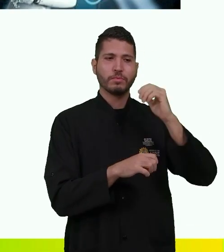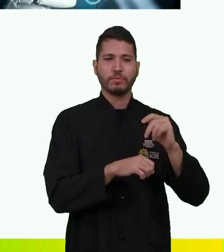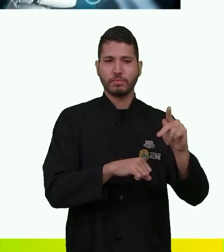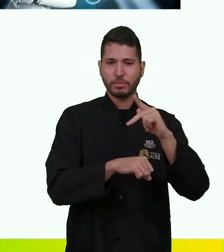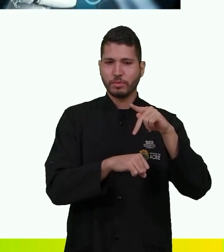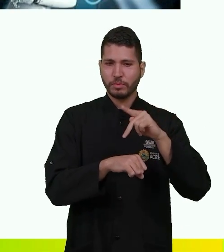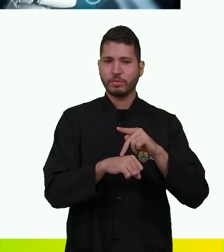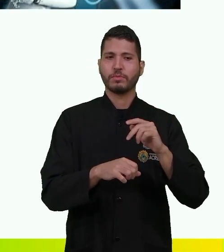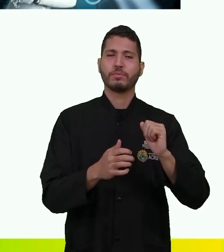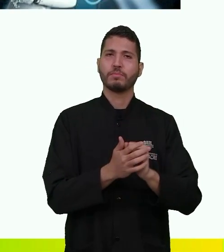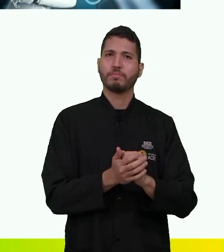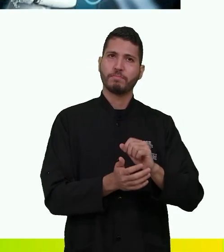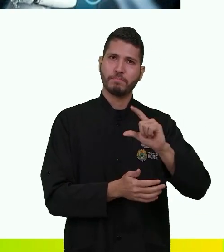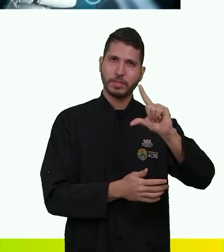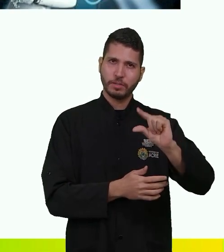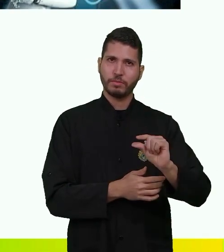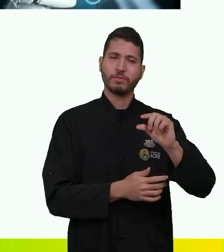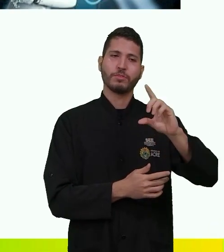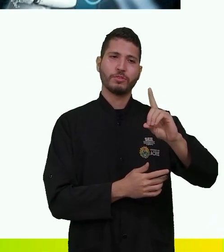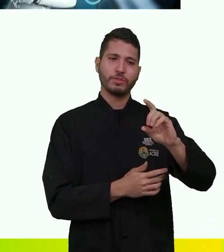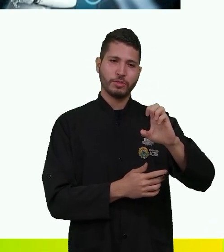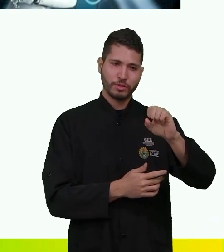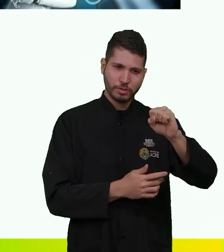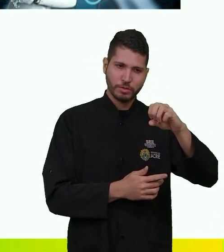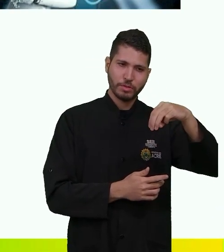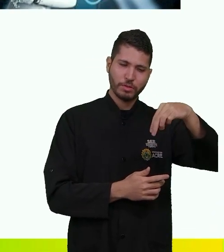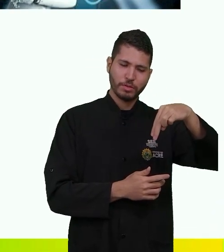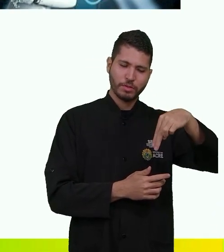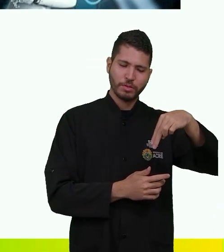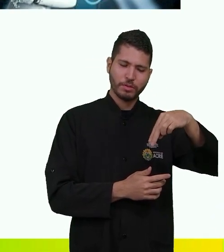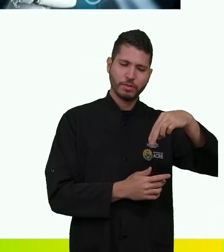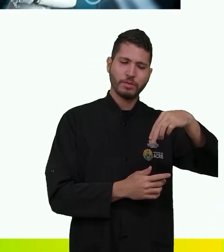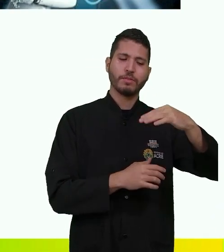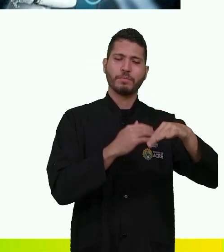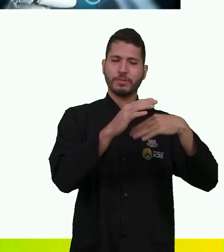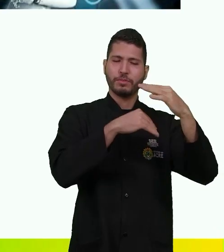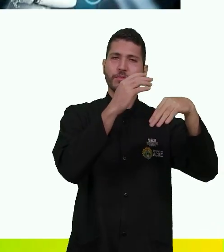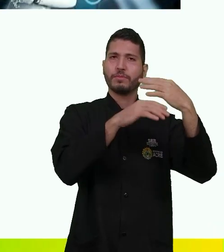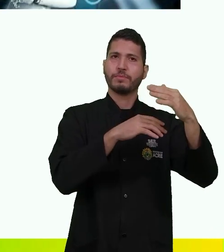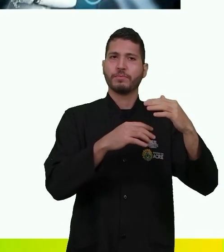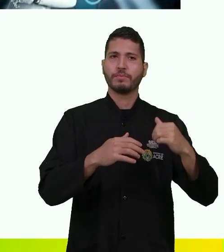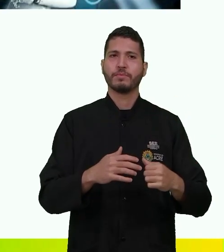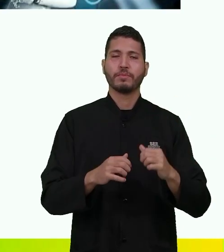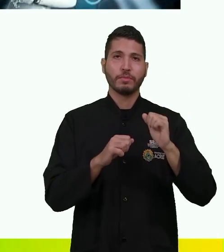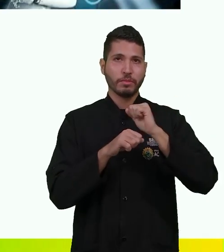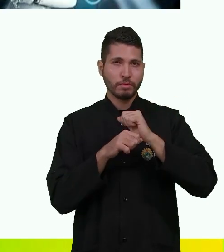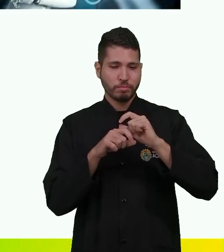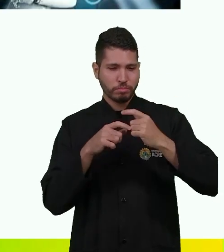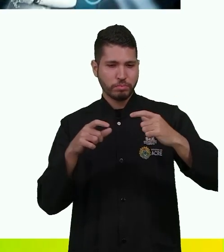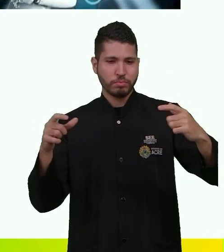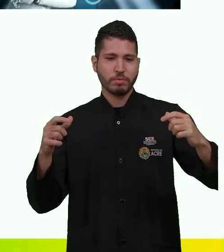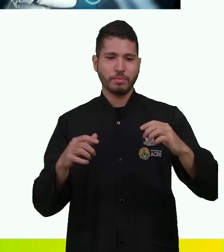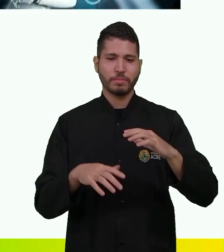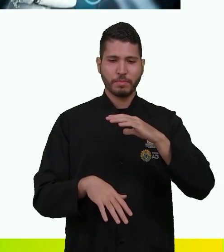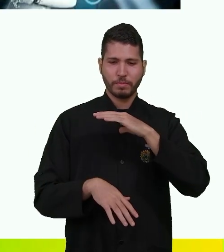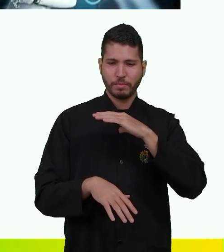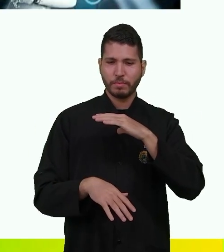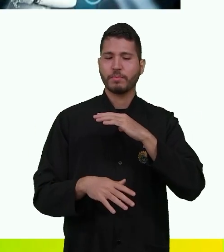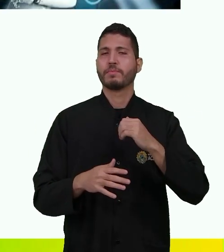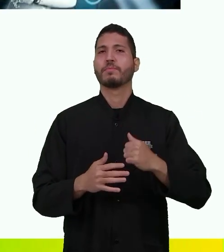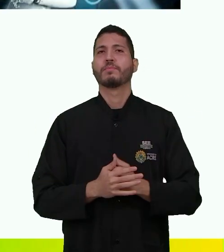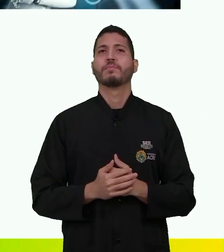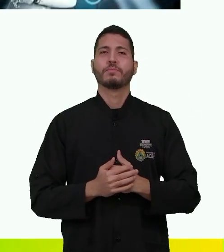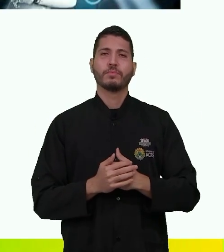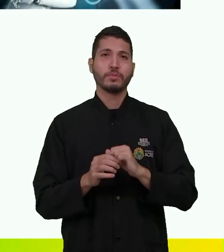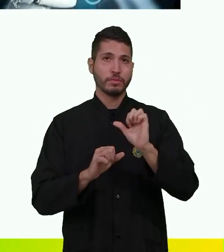desenvolvidos, tá, gente? A alteração do sistema, a alteração do meio ambiente, a expansão urbana e industrial